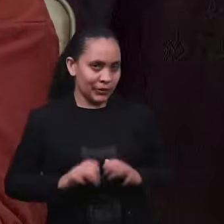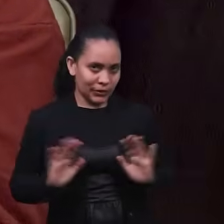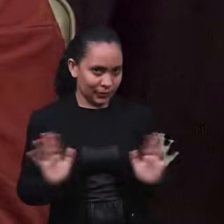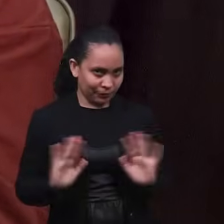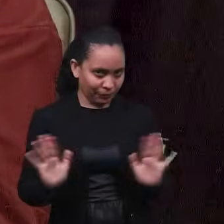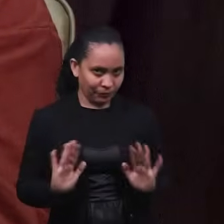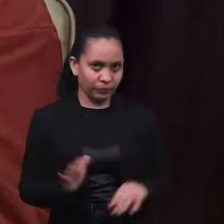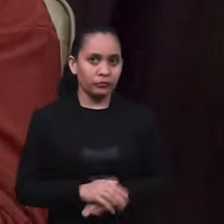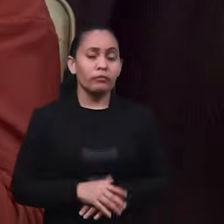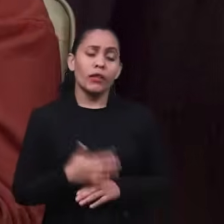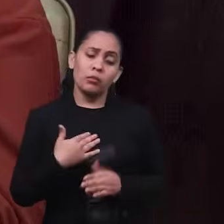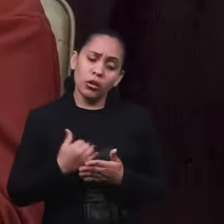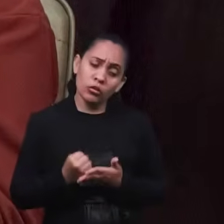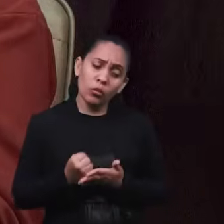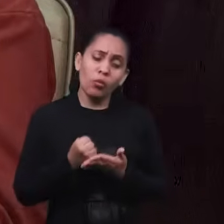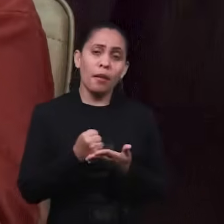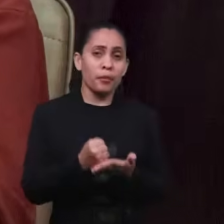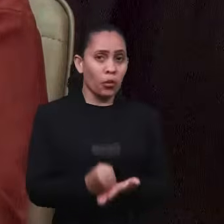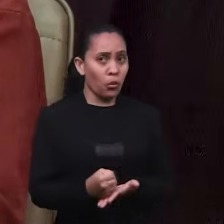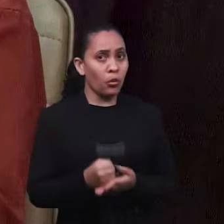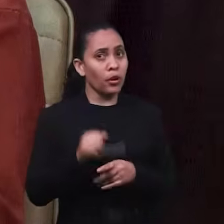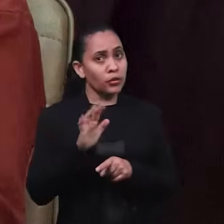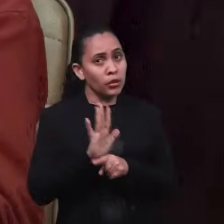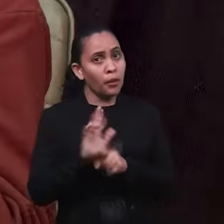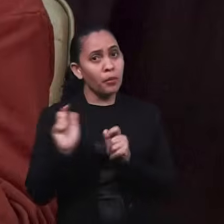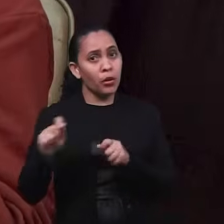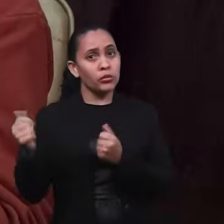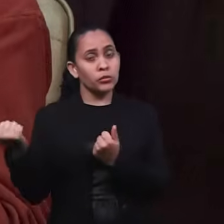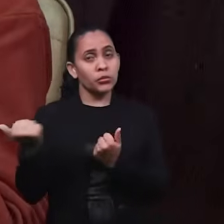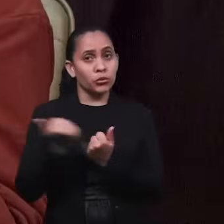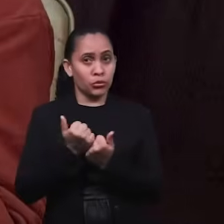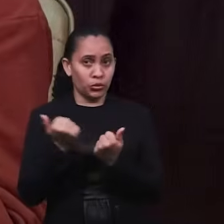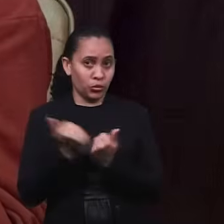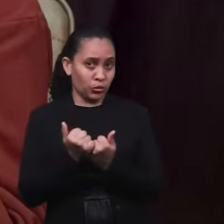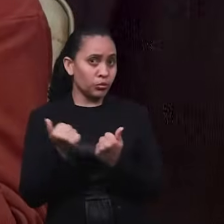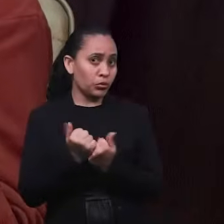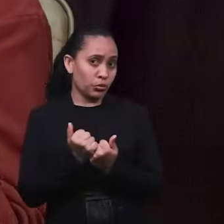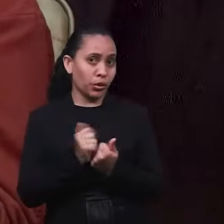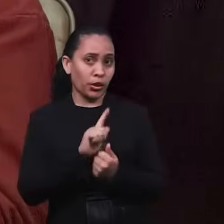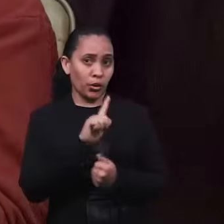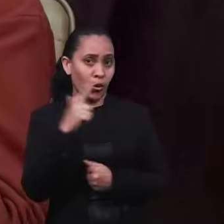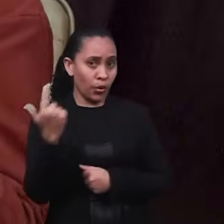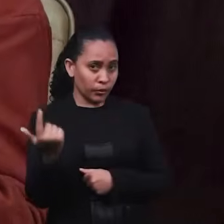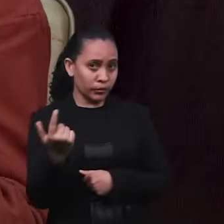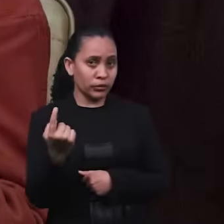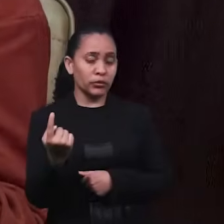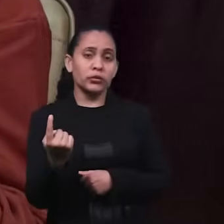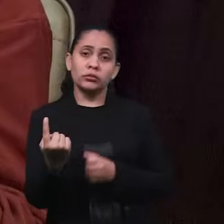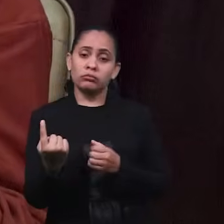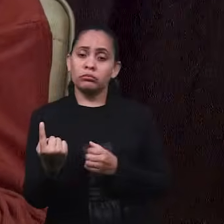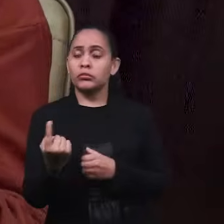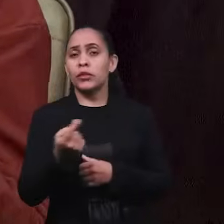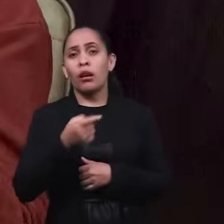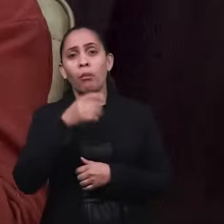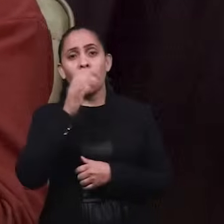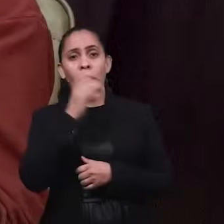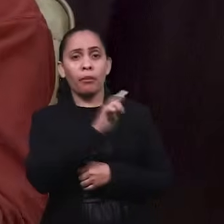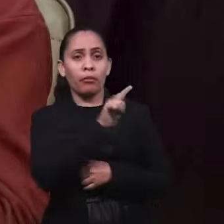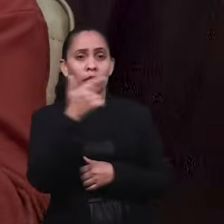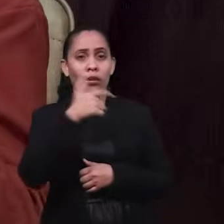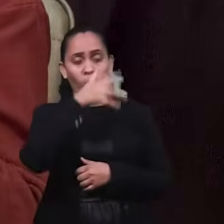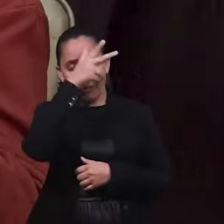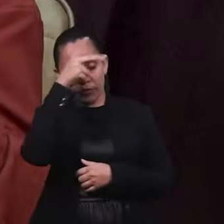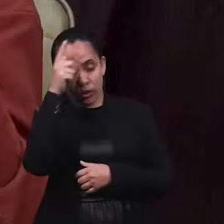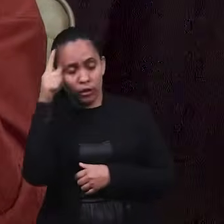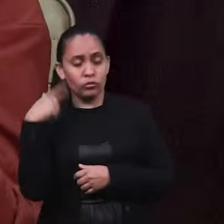ser um coadjuvante, porque ele pode estar substituindo uma bebida calórica, né? Ótimo. E com todos esses benefícios, se a gente